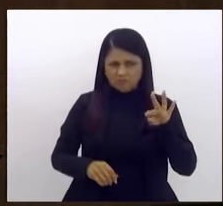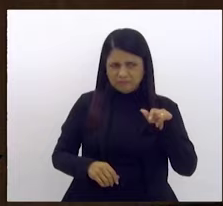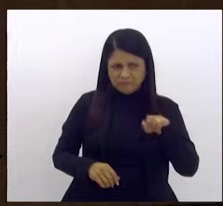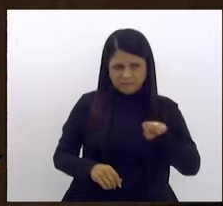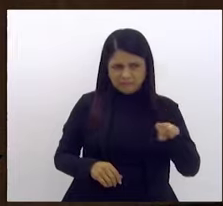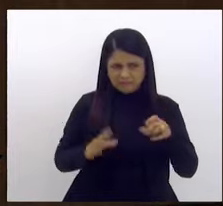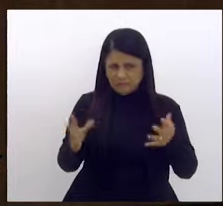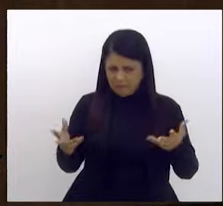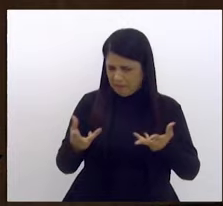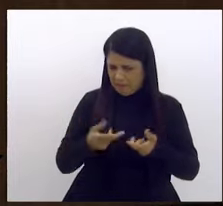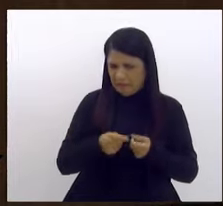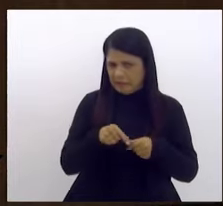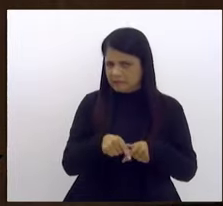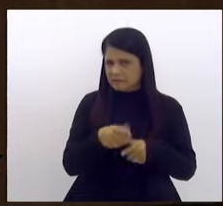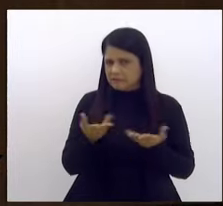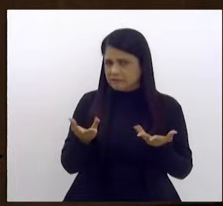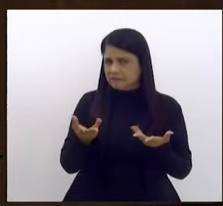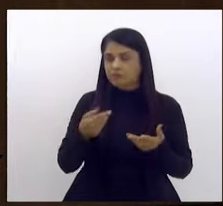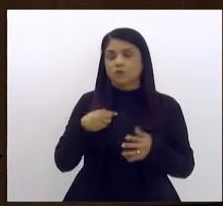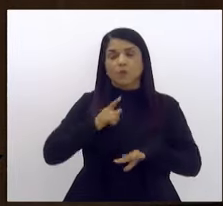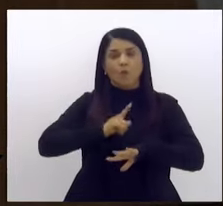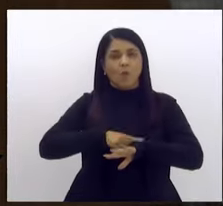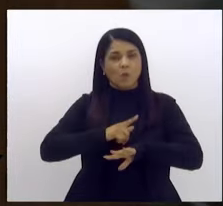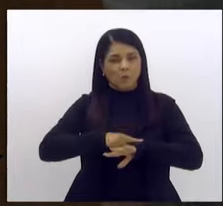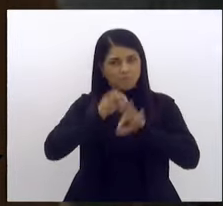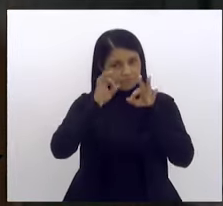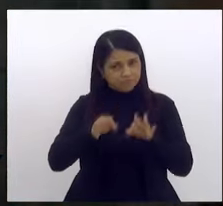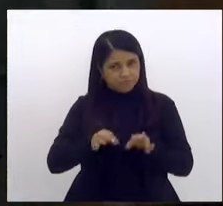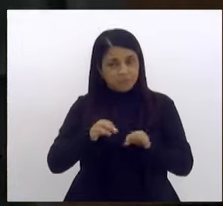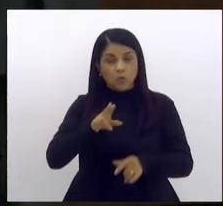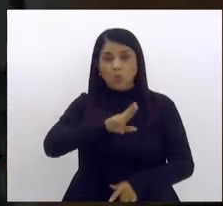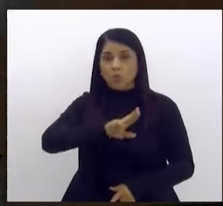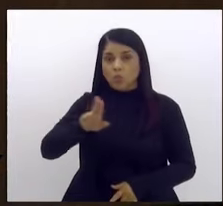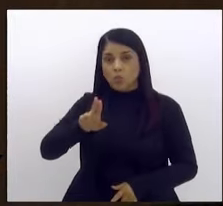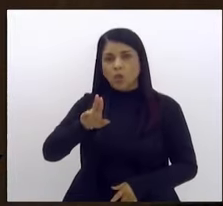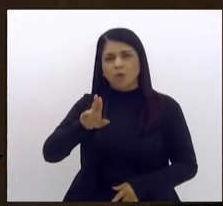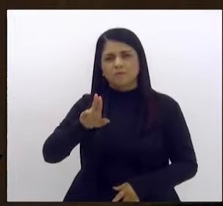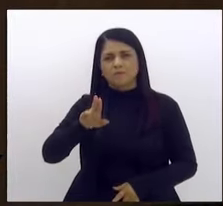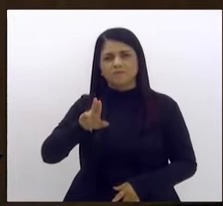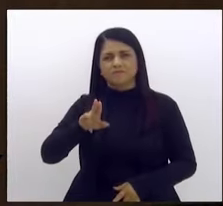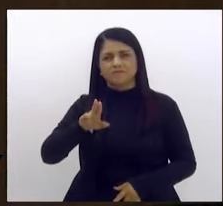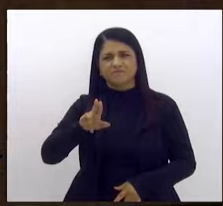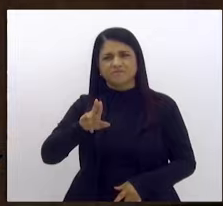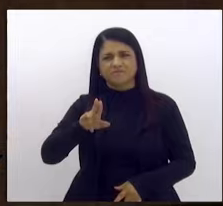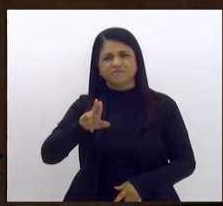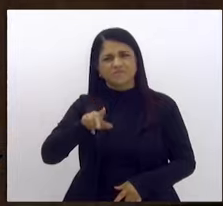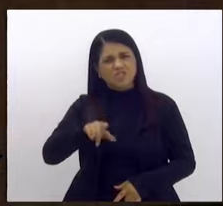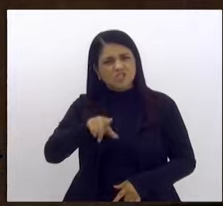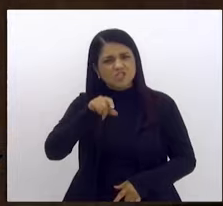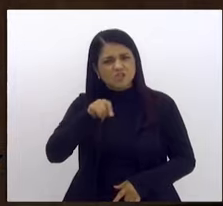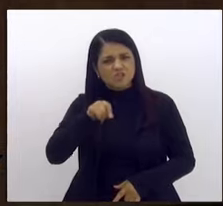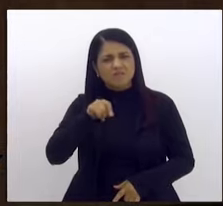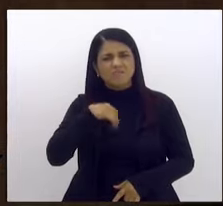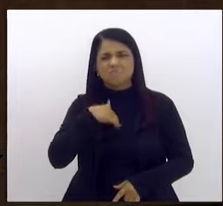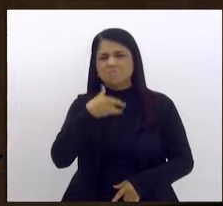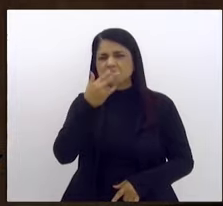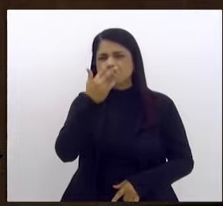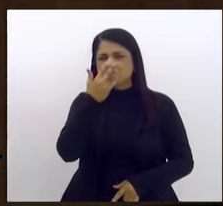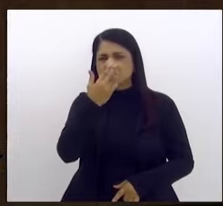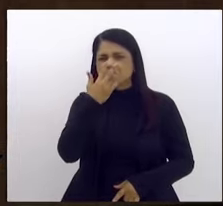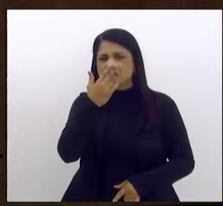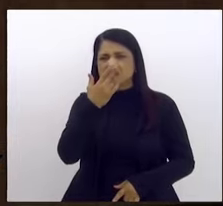senhor presidente, no momento oportuno, a gente escolheu um nome que não pareça uma coisa judicial,